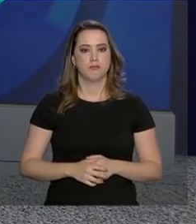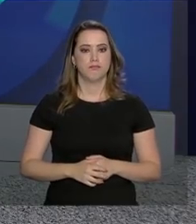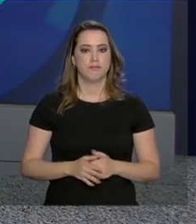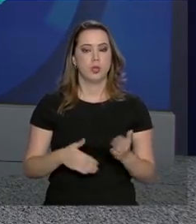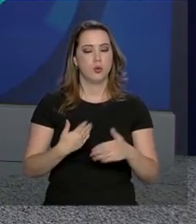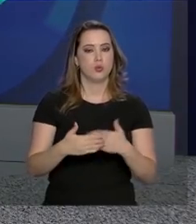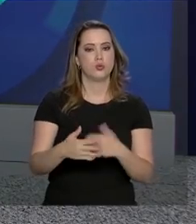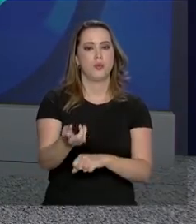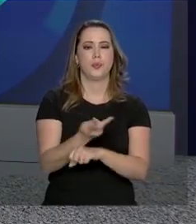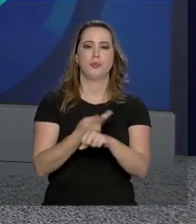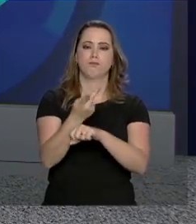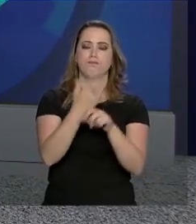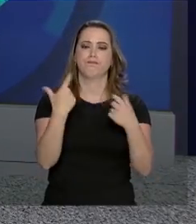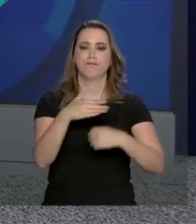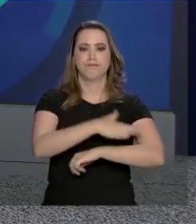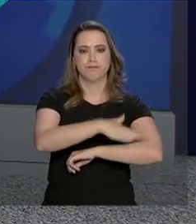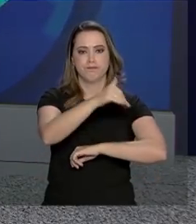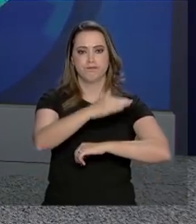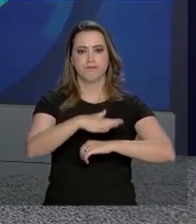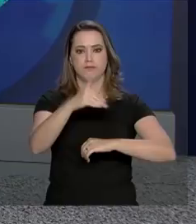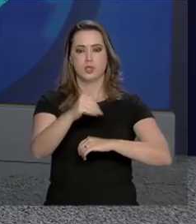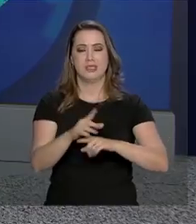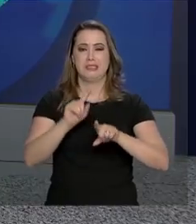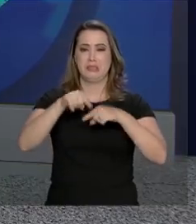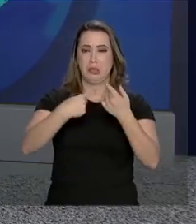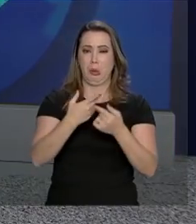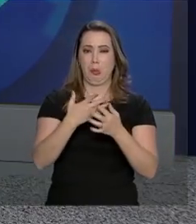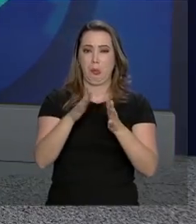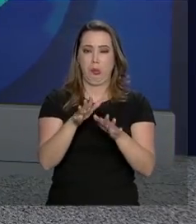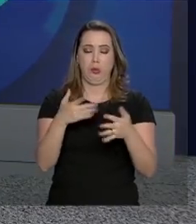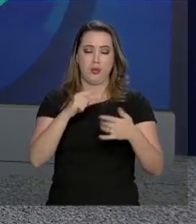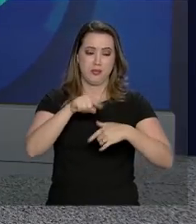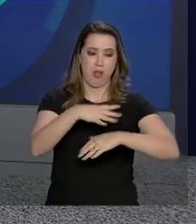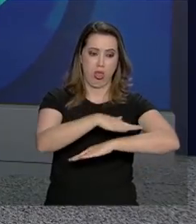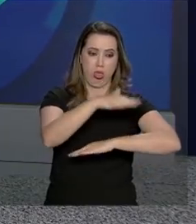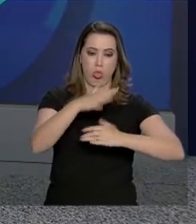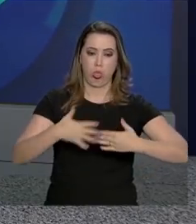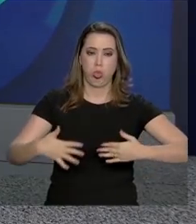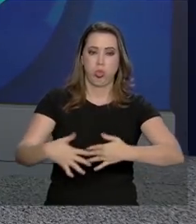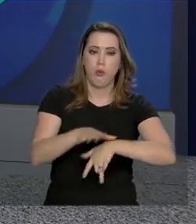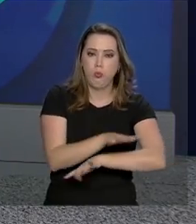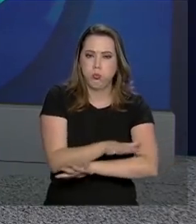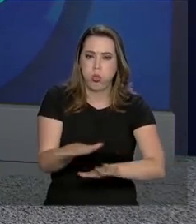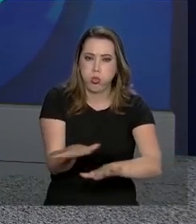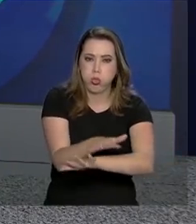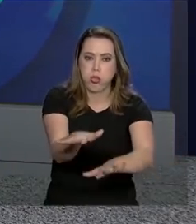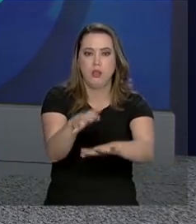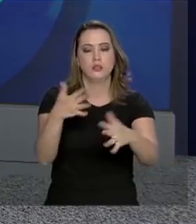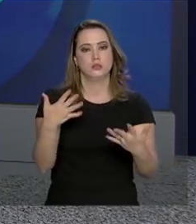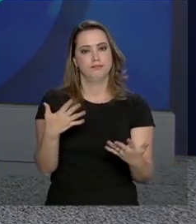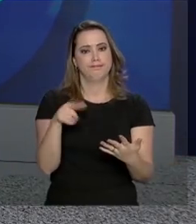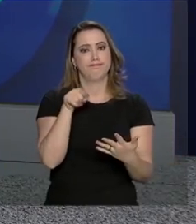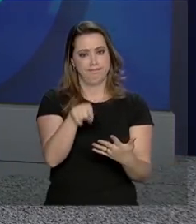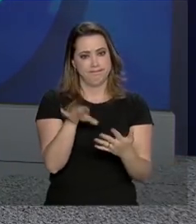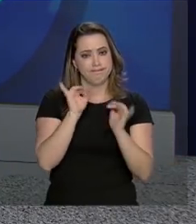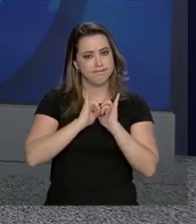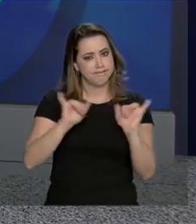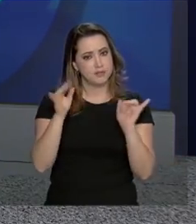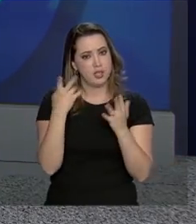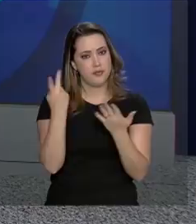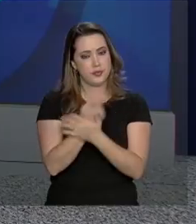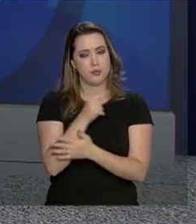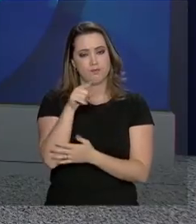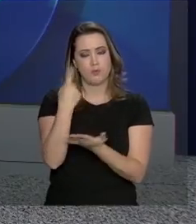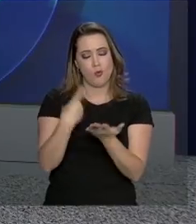E seguem as buscas na região de Brumadinho após o rompimento da barragem do Feijão. O último balanço divulgado pelas